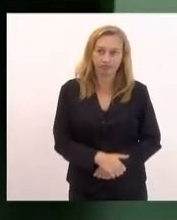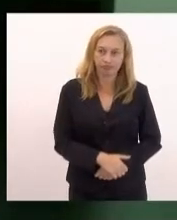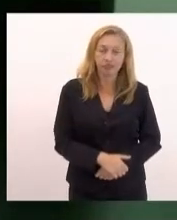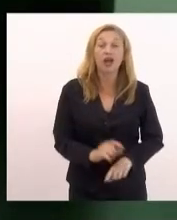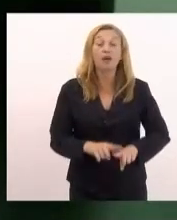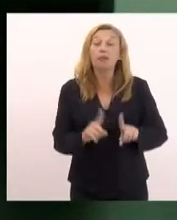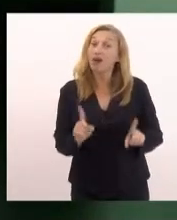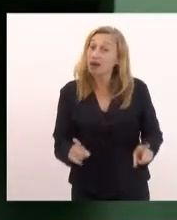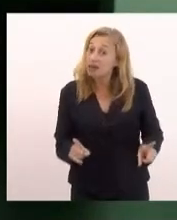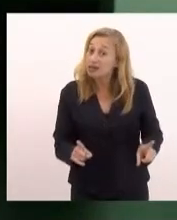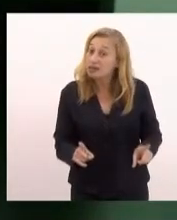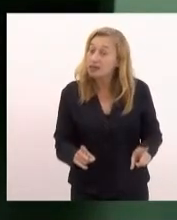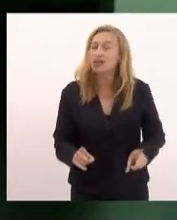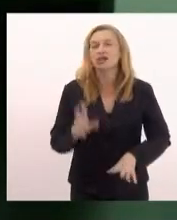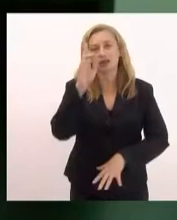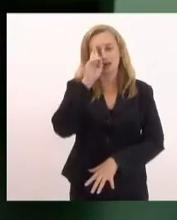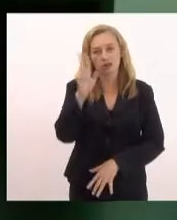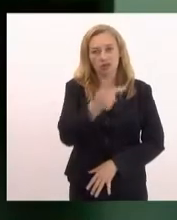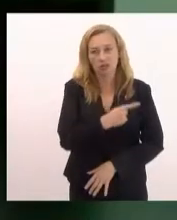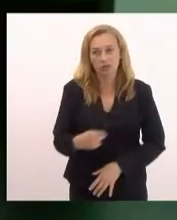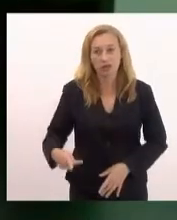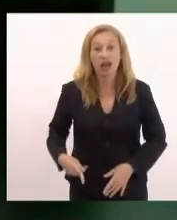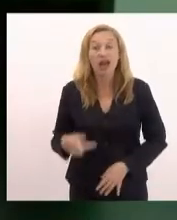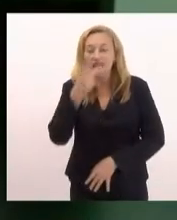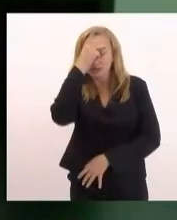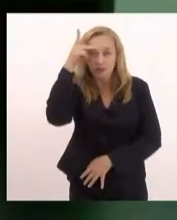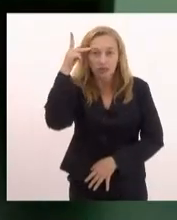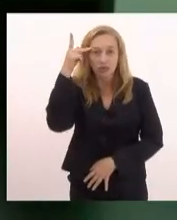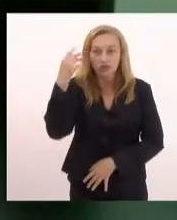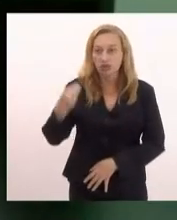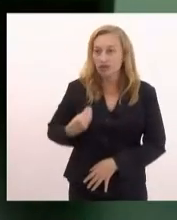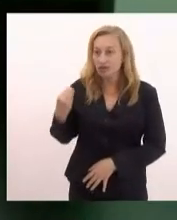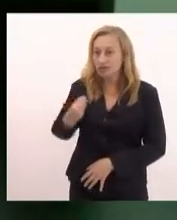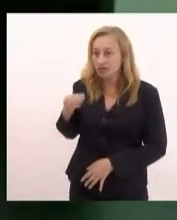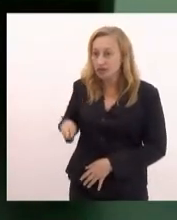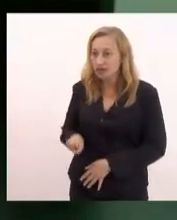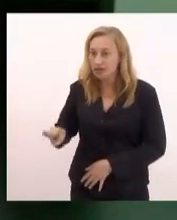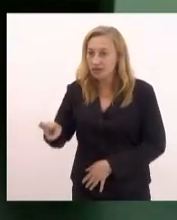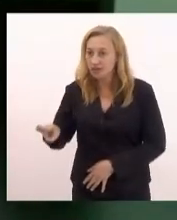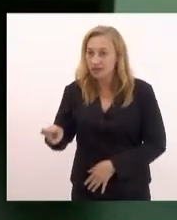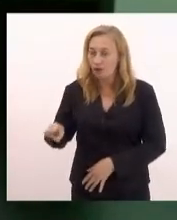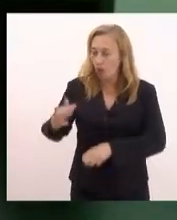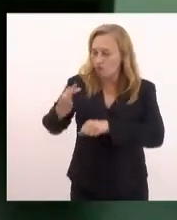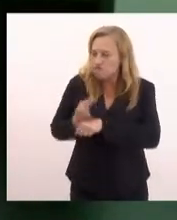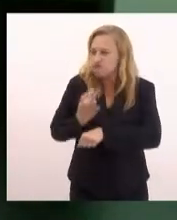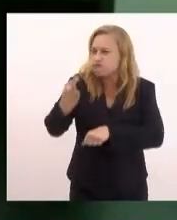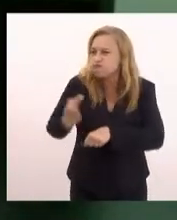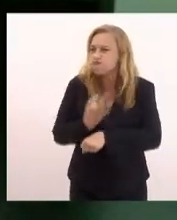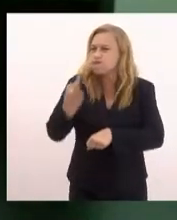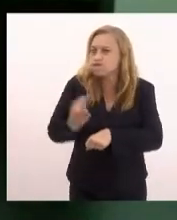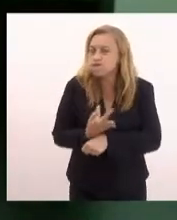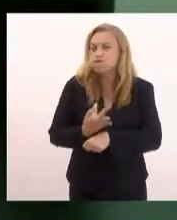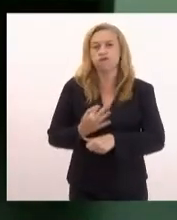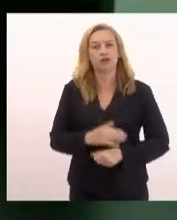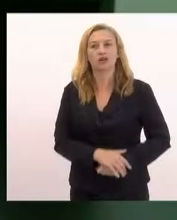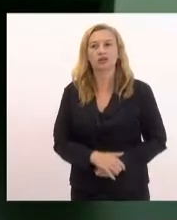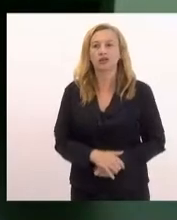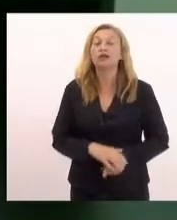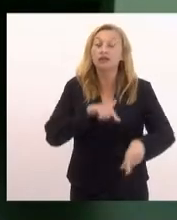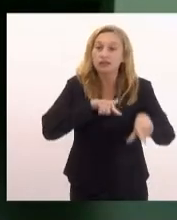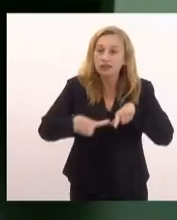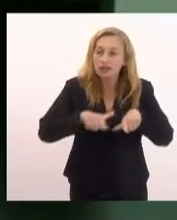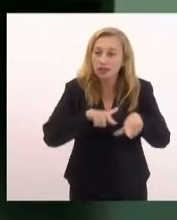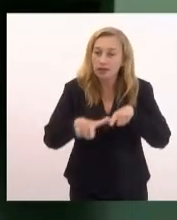que ainda assim, senhor presidente, as pessoas da Maré resistem, insistem em